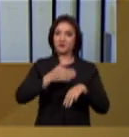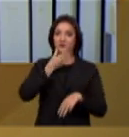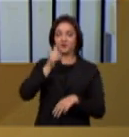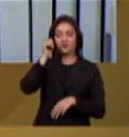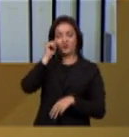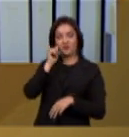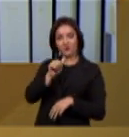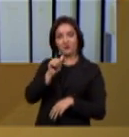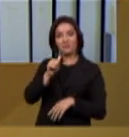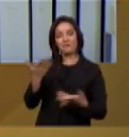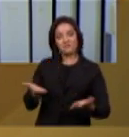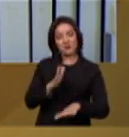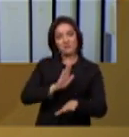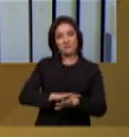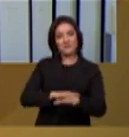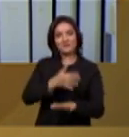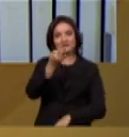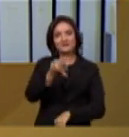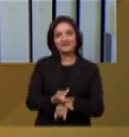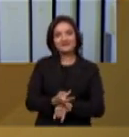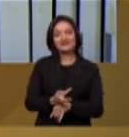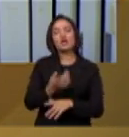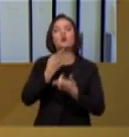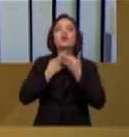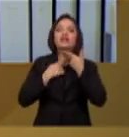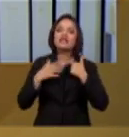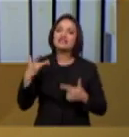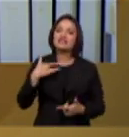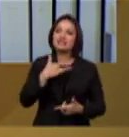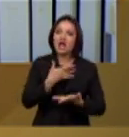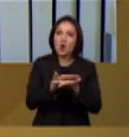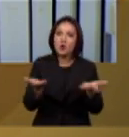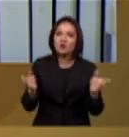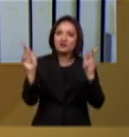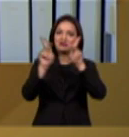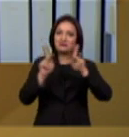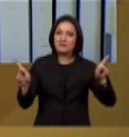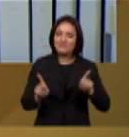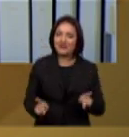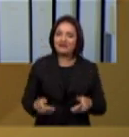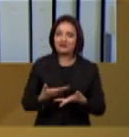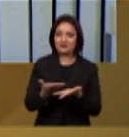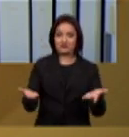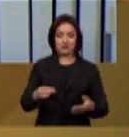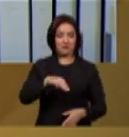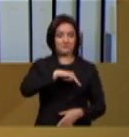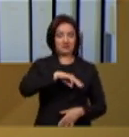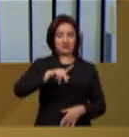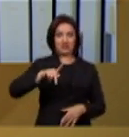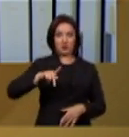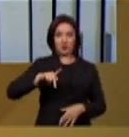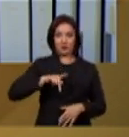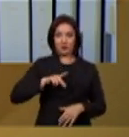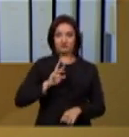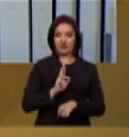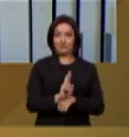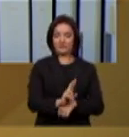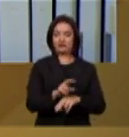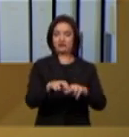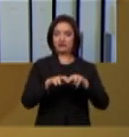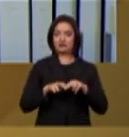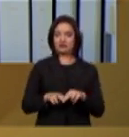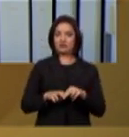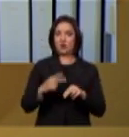recesso, desejo muita saúde e muita paz. Ao Ministério Público, na pessoa do senhor